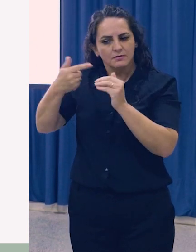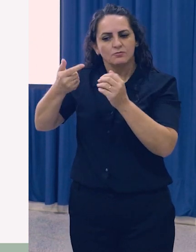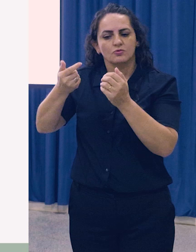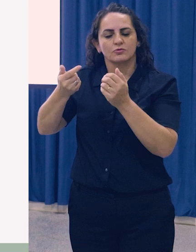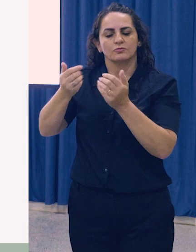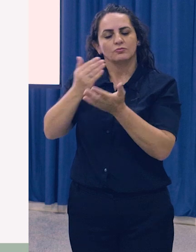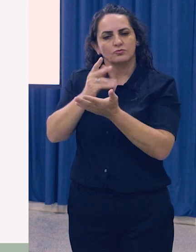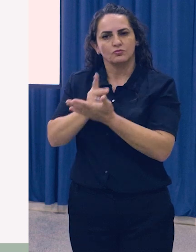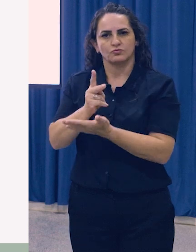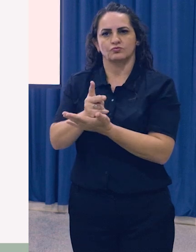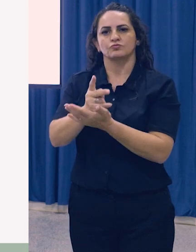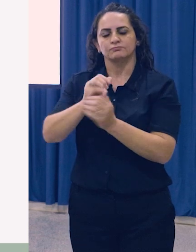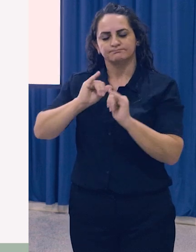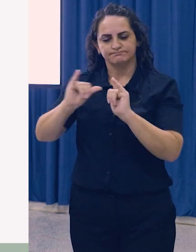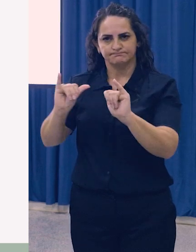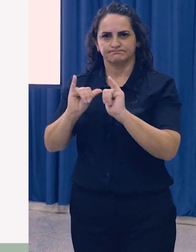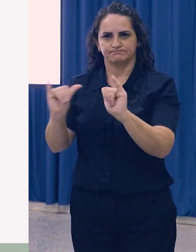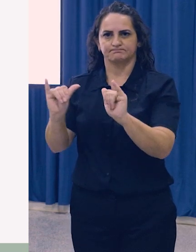comunicação.